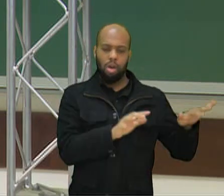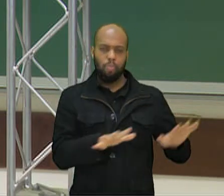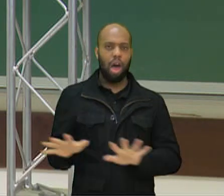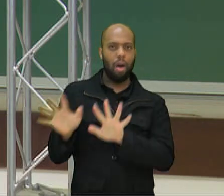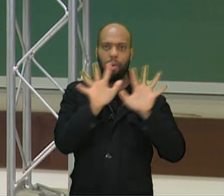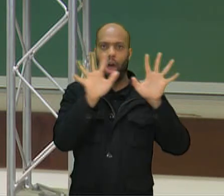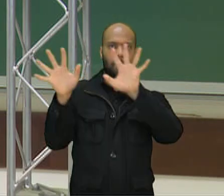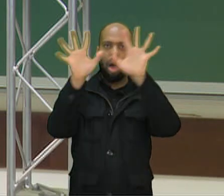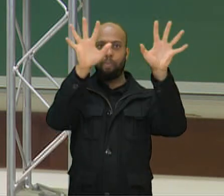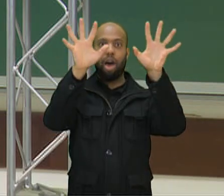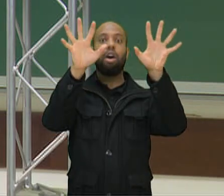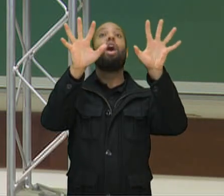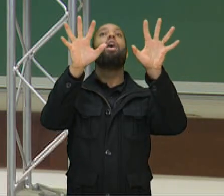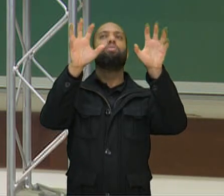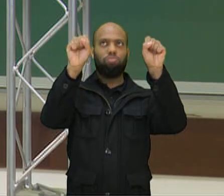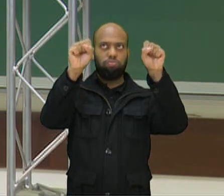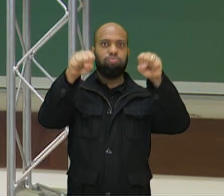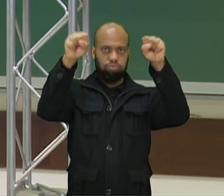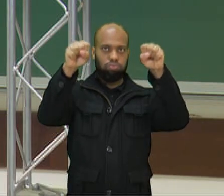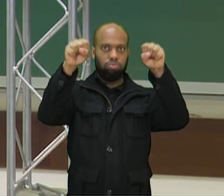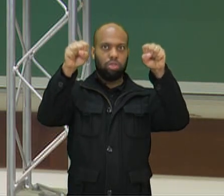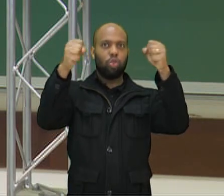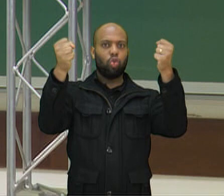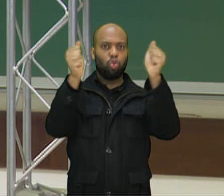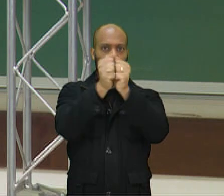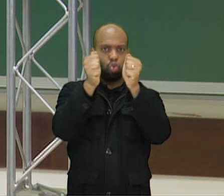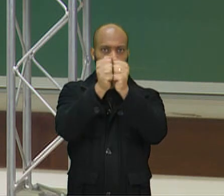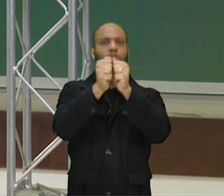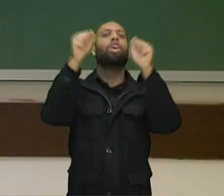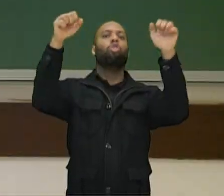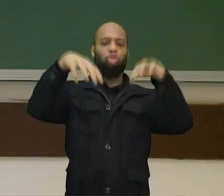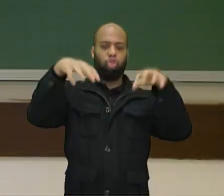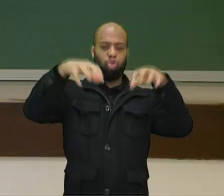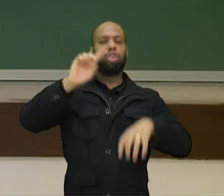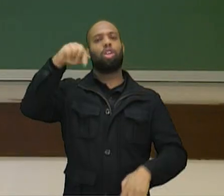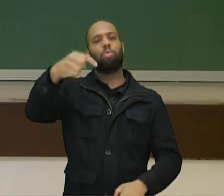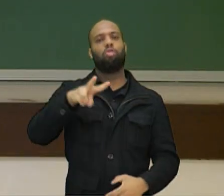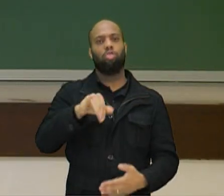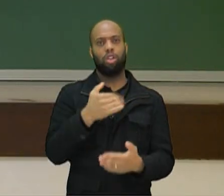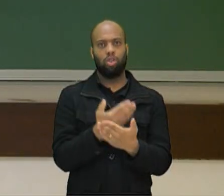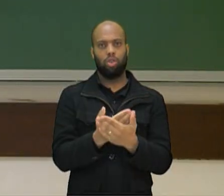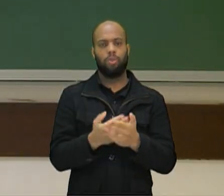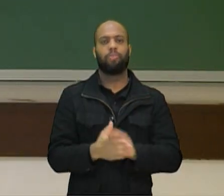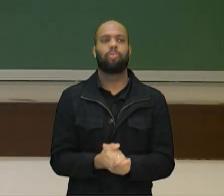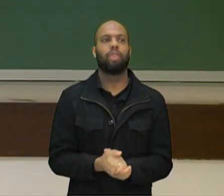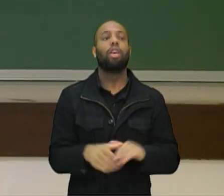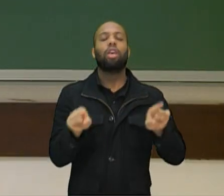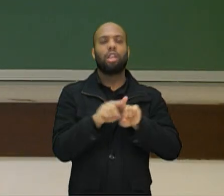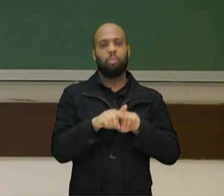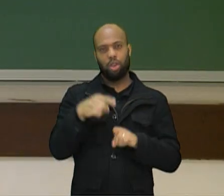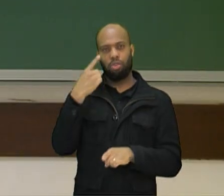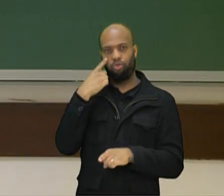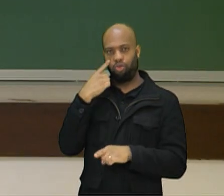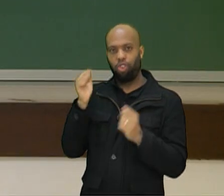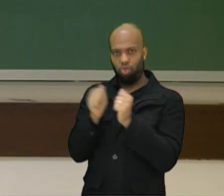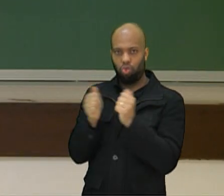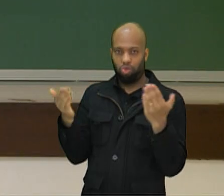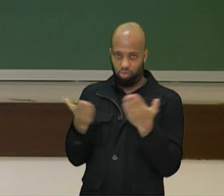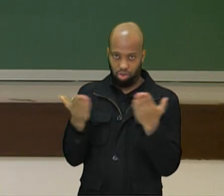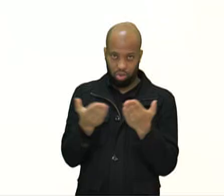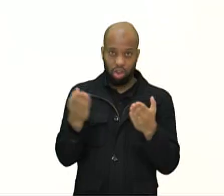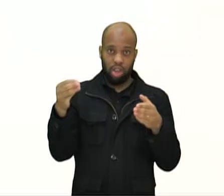evaporação, condensação, conforme a gente vai ver na sequência. Também, acompanhando aqui na tela,